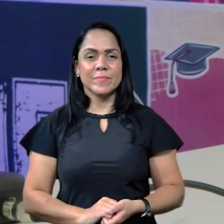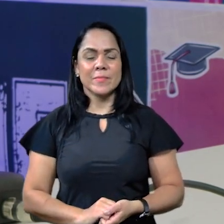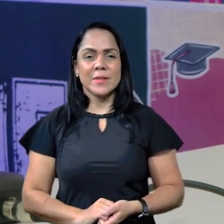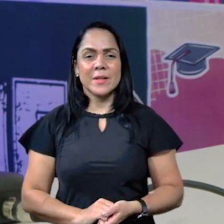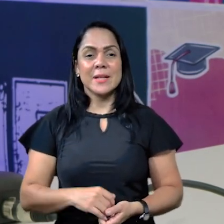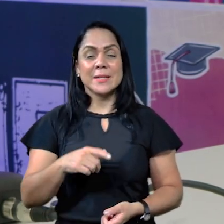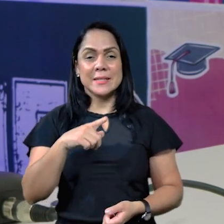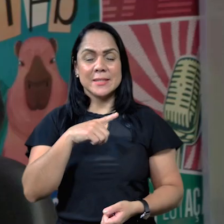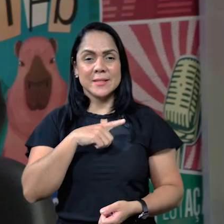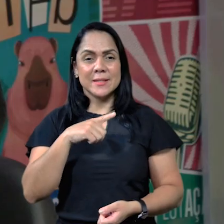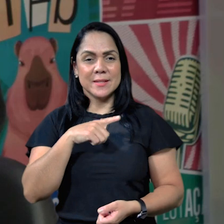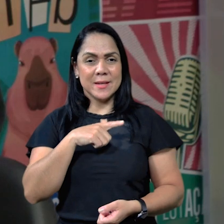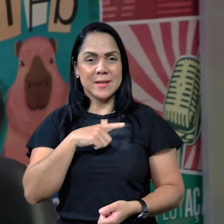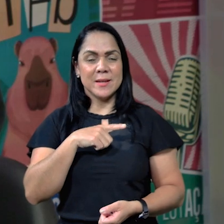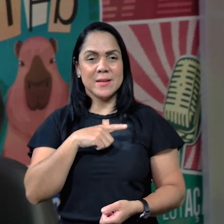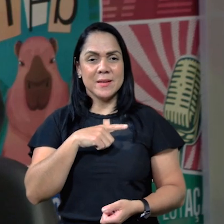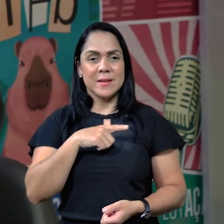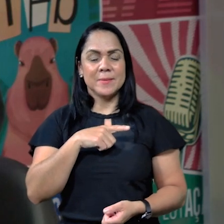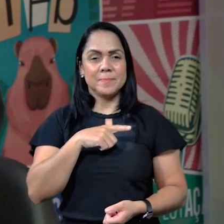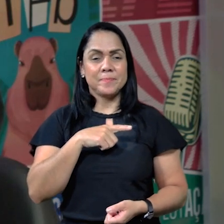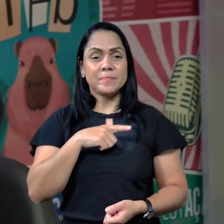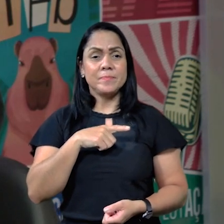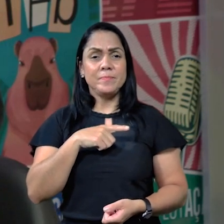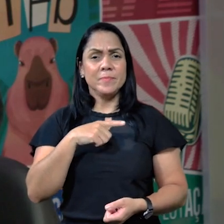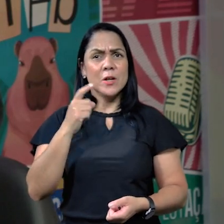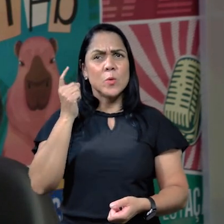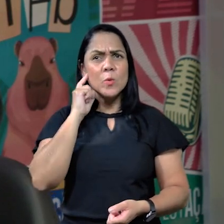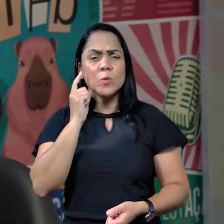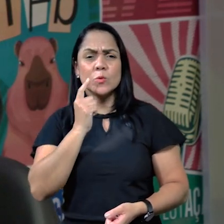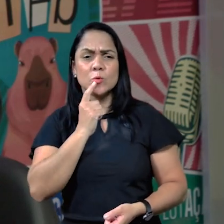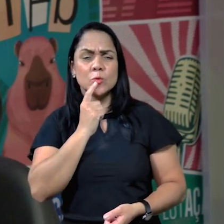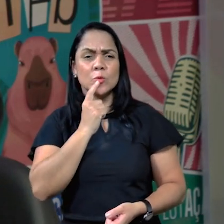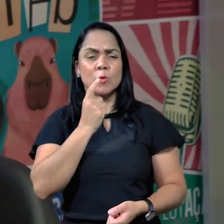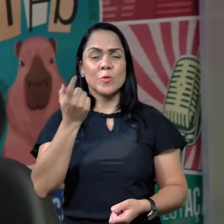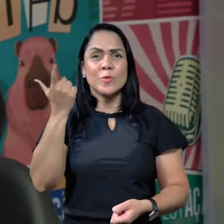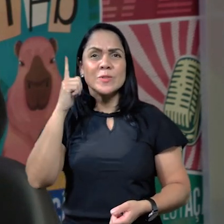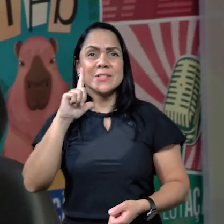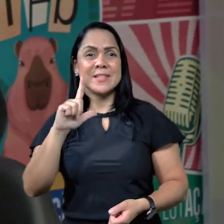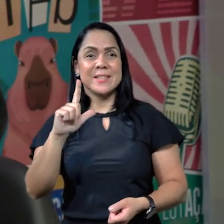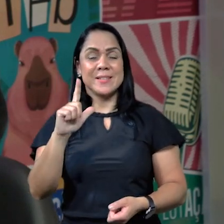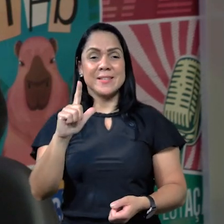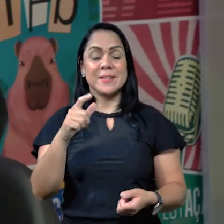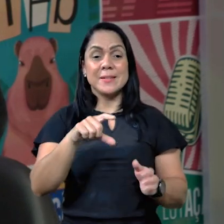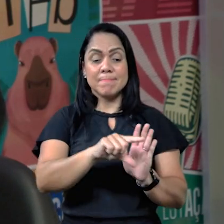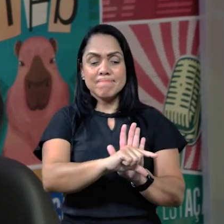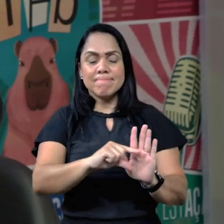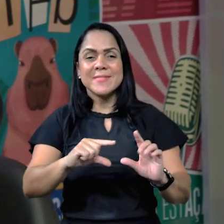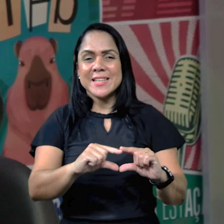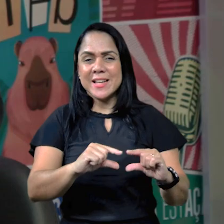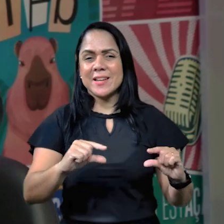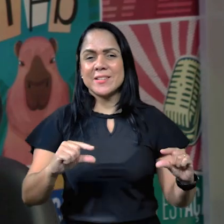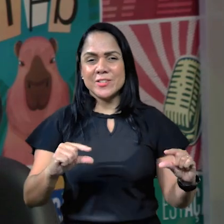ainda tem uma questão que nem toda pessoa surda vai conseguir entender o que tá na legenda. Sim, eles ainda